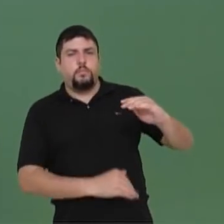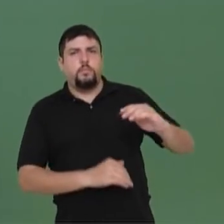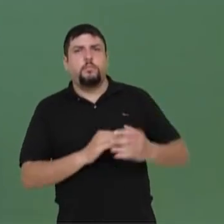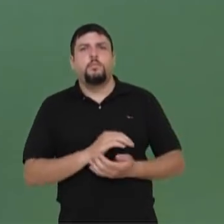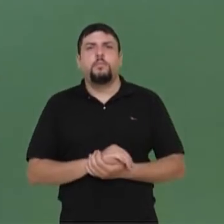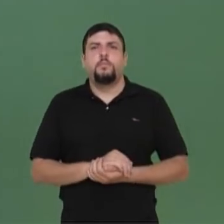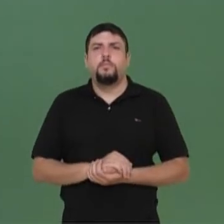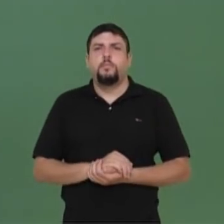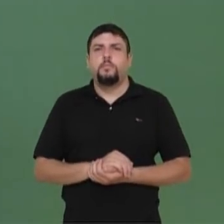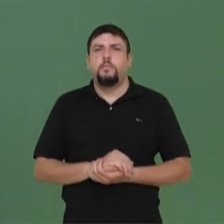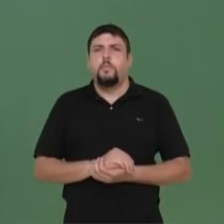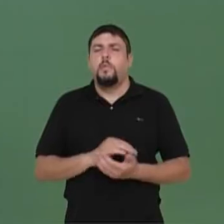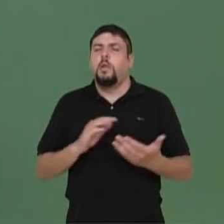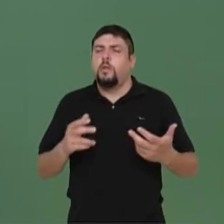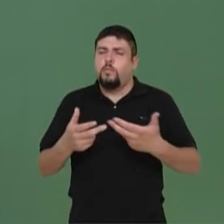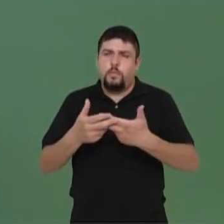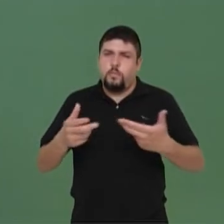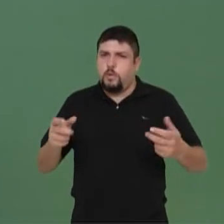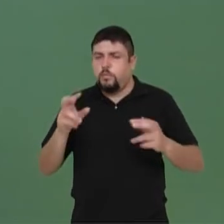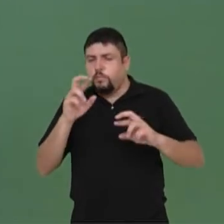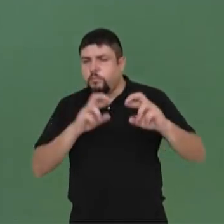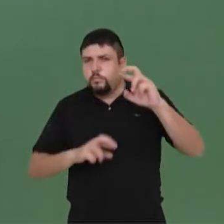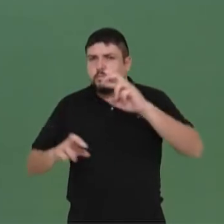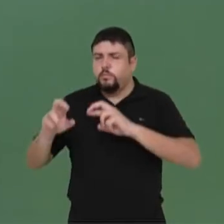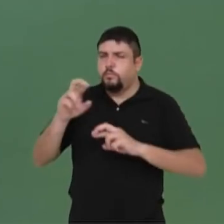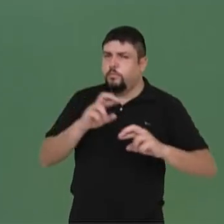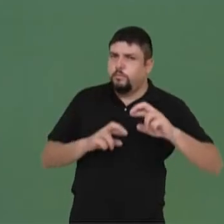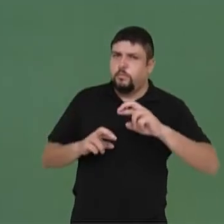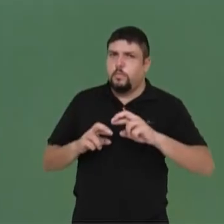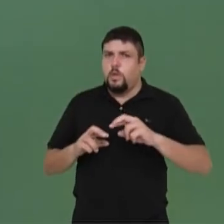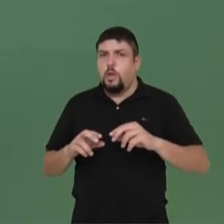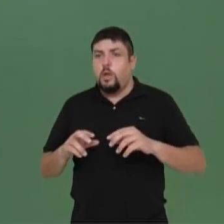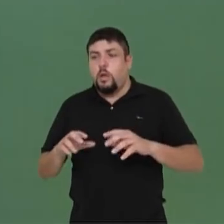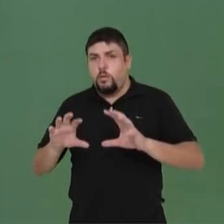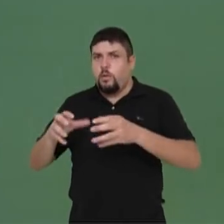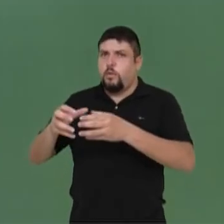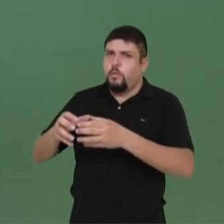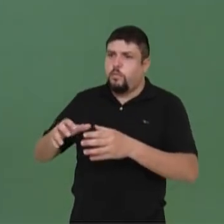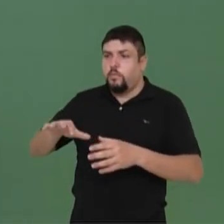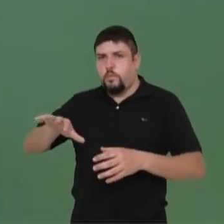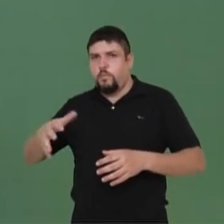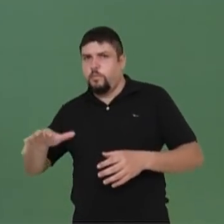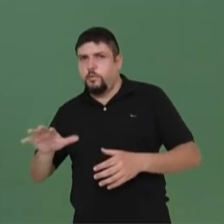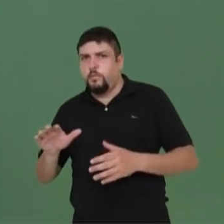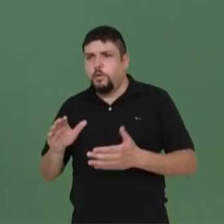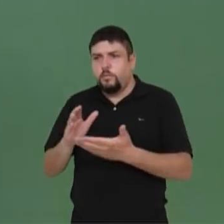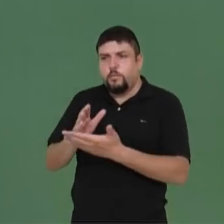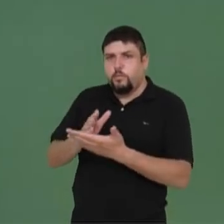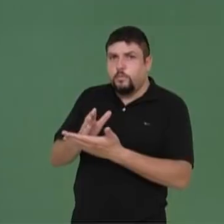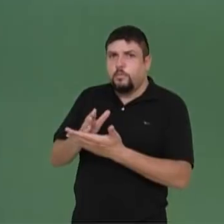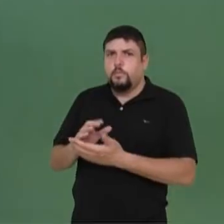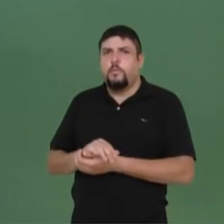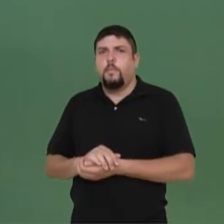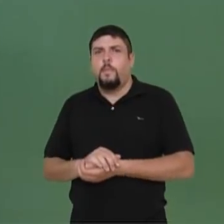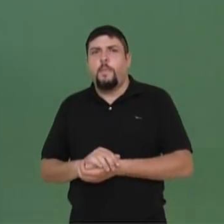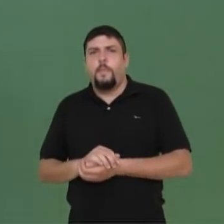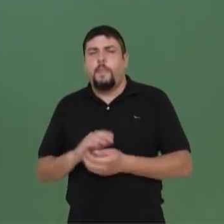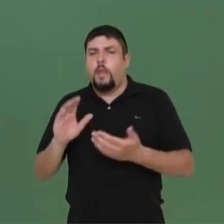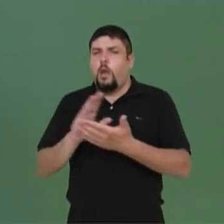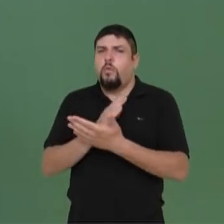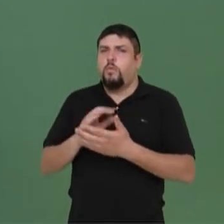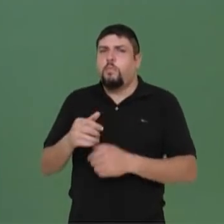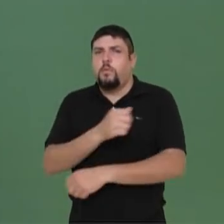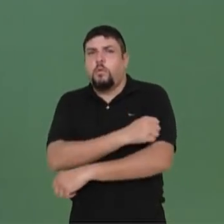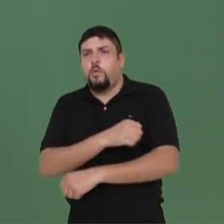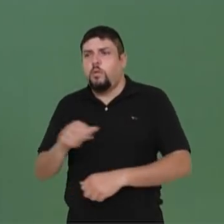Tá? Então, são coisas ali para a gente analisar. É uma turma que foi mais ou menos, né? Eles têm meio a meio. Alguns casos você vai ter mais alunos acima da média,